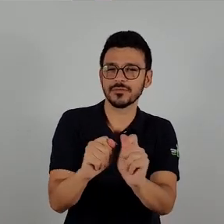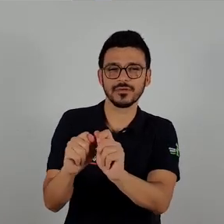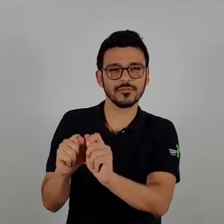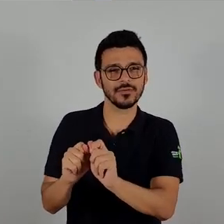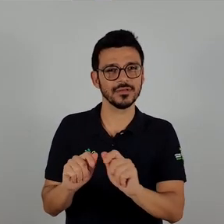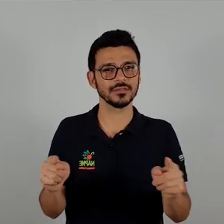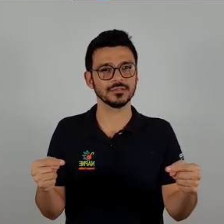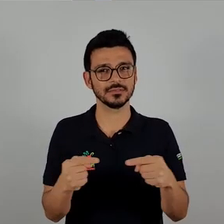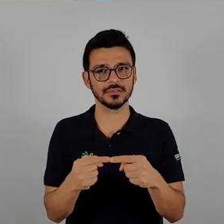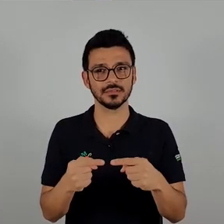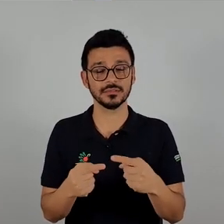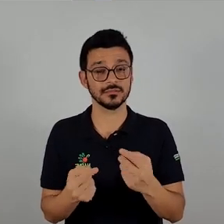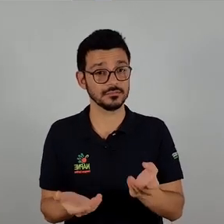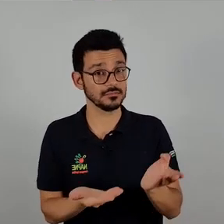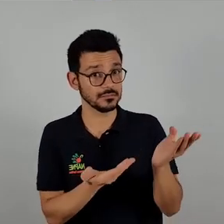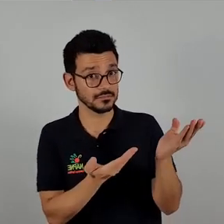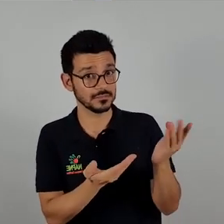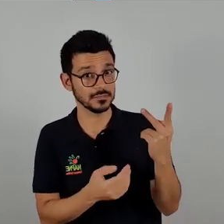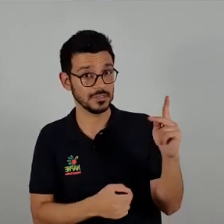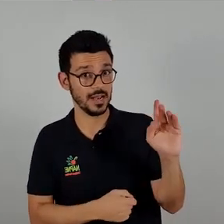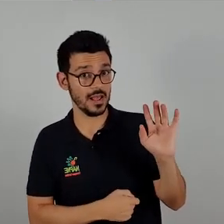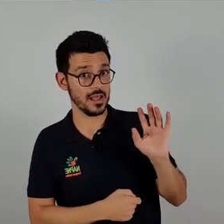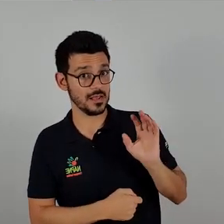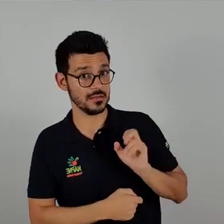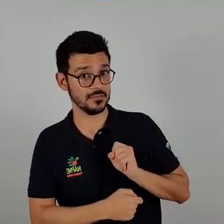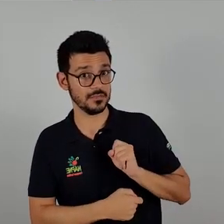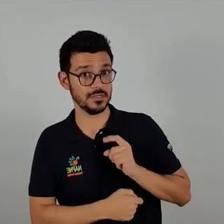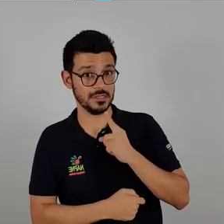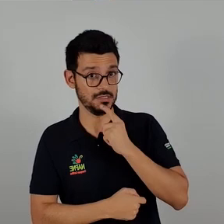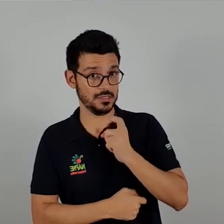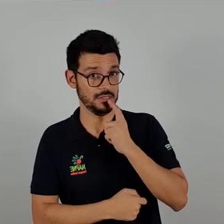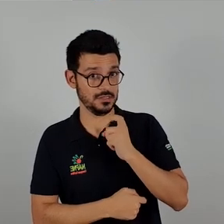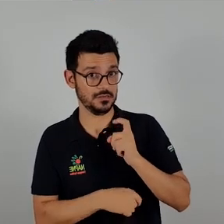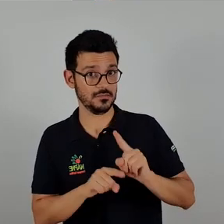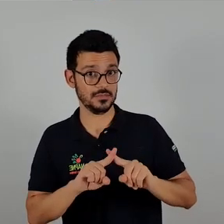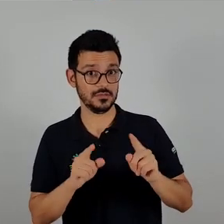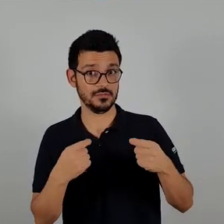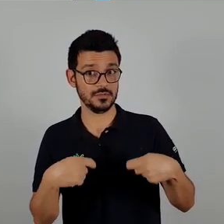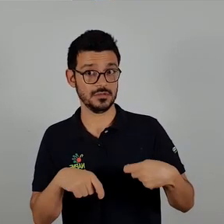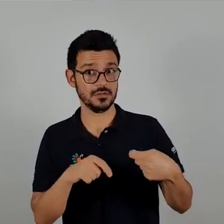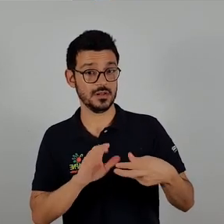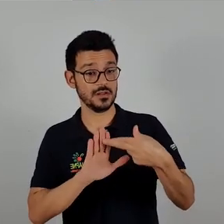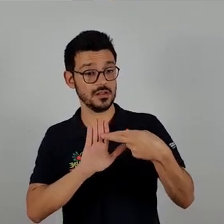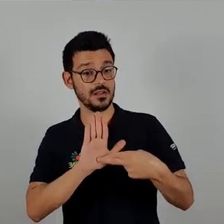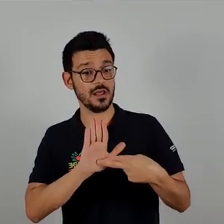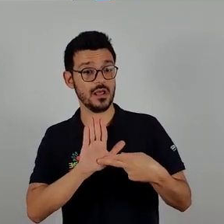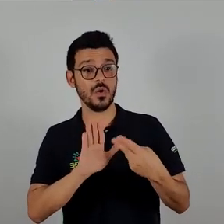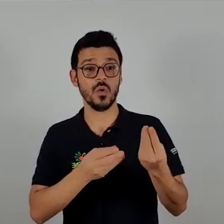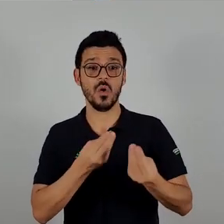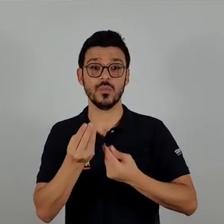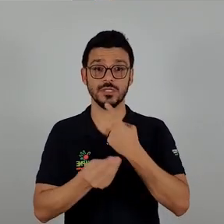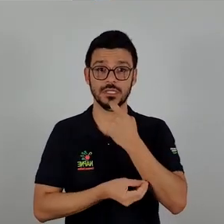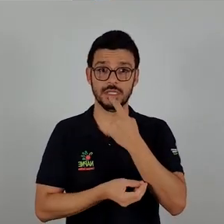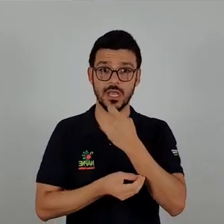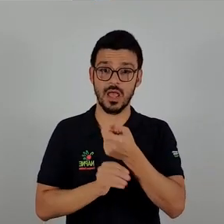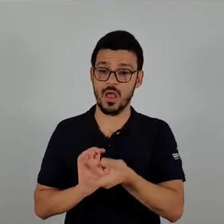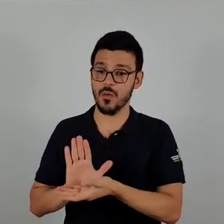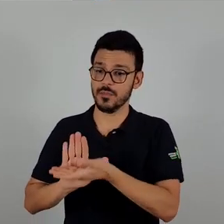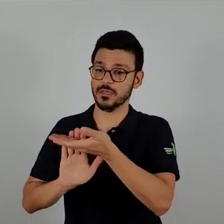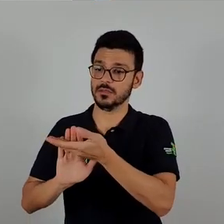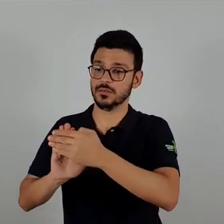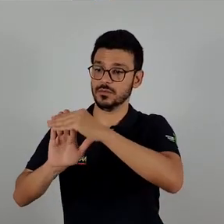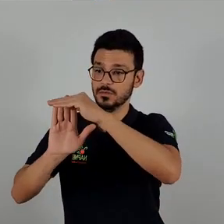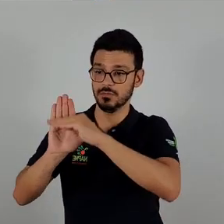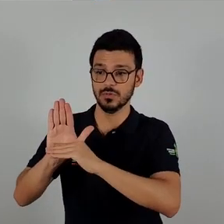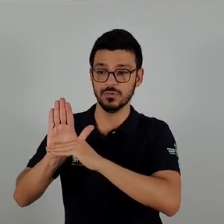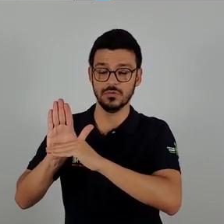Então, a forma de preparo é fundamental. Então, existe um estudo milenar por trás disso, e em razão disso também,